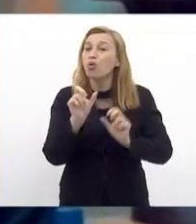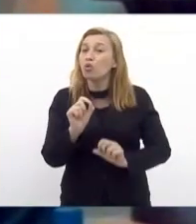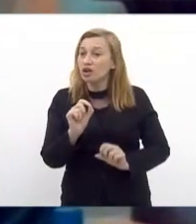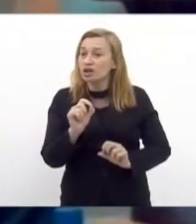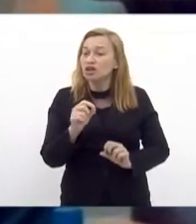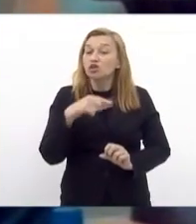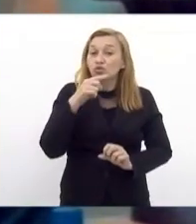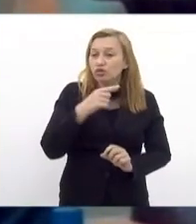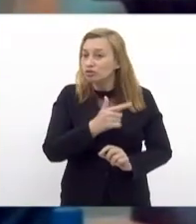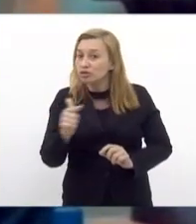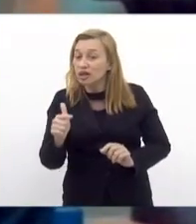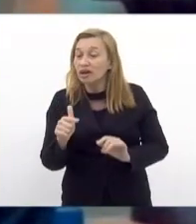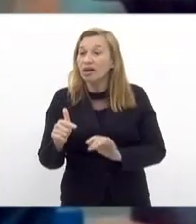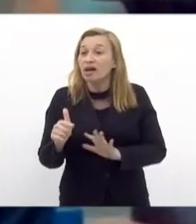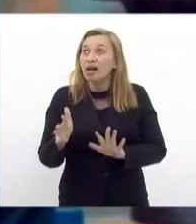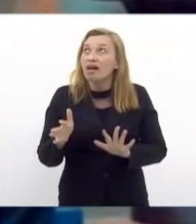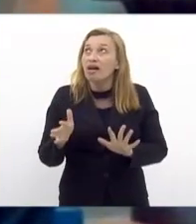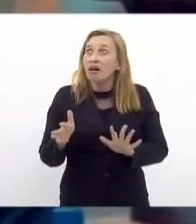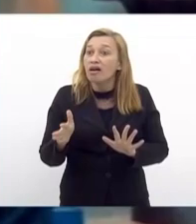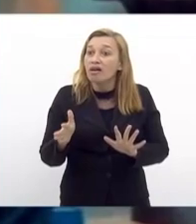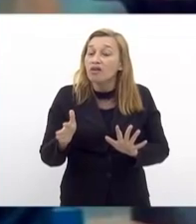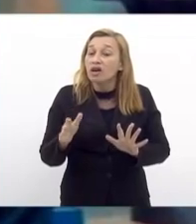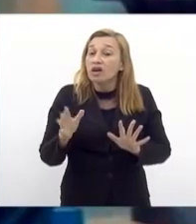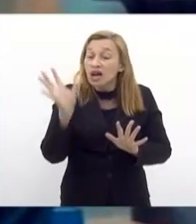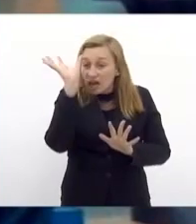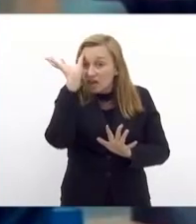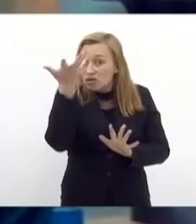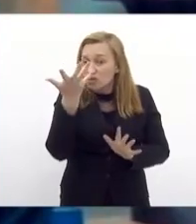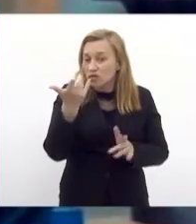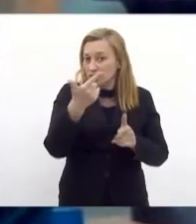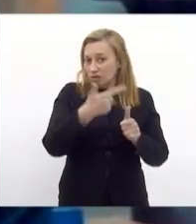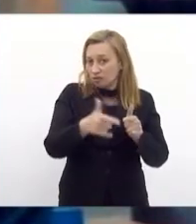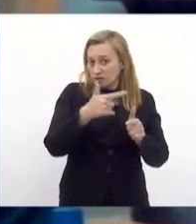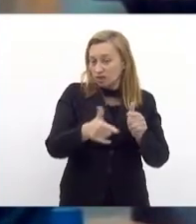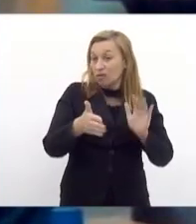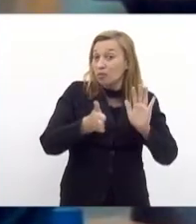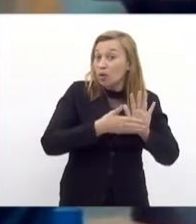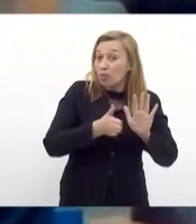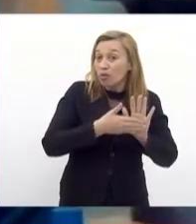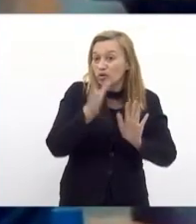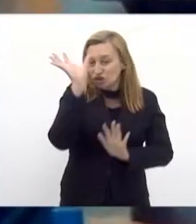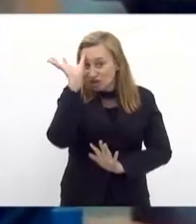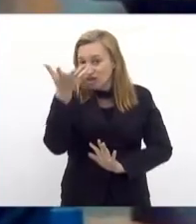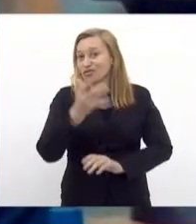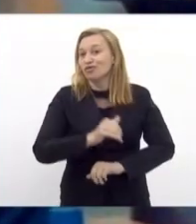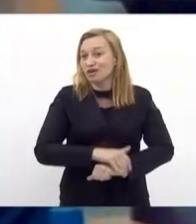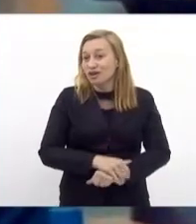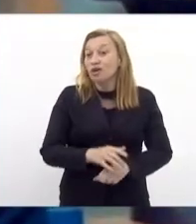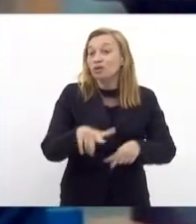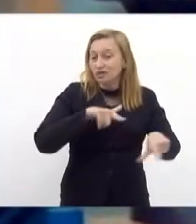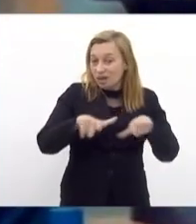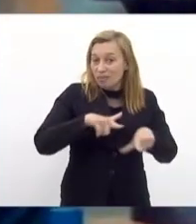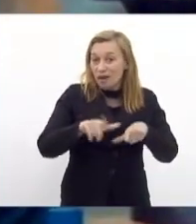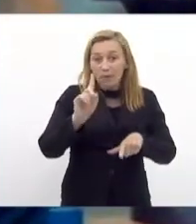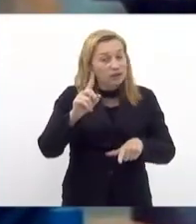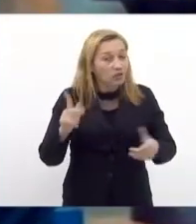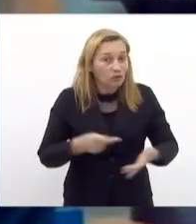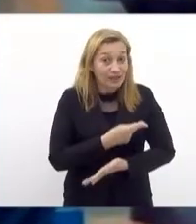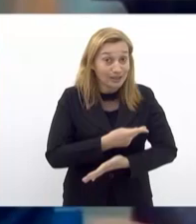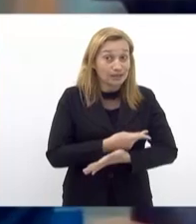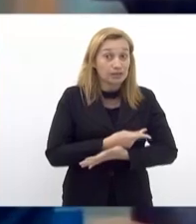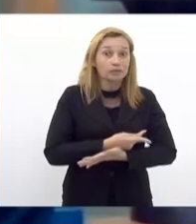dúvida, é a solução para isso, propostas de solução, ou trabalhar para que isso não